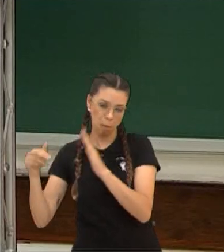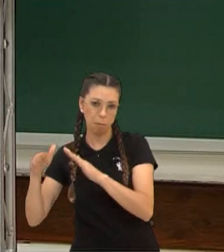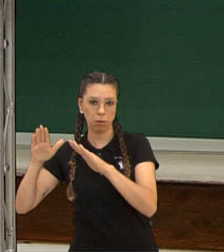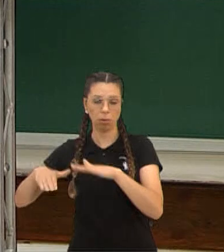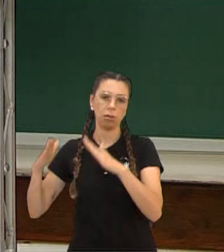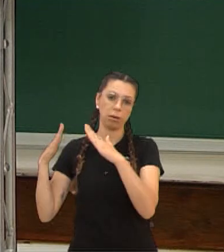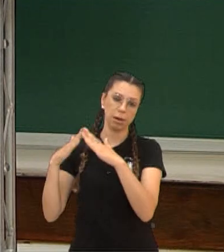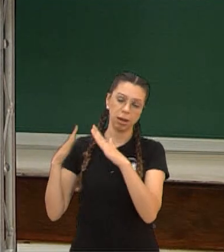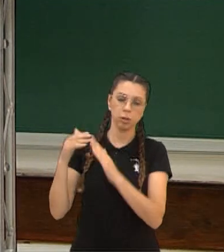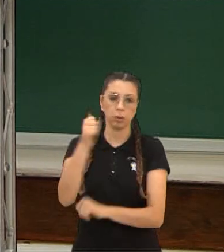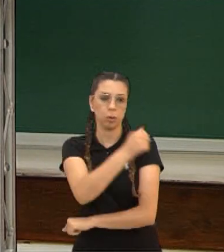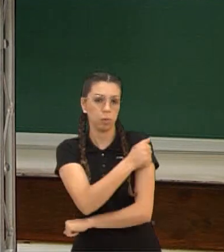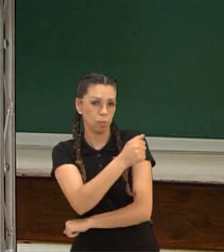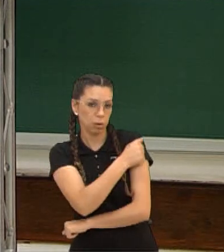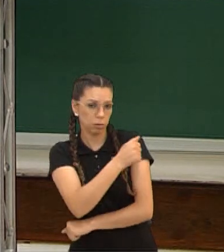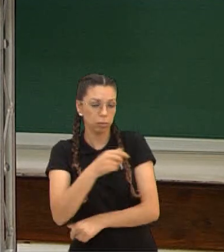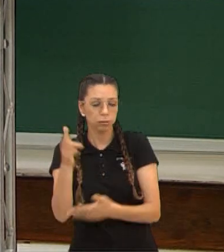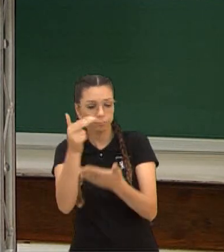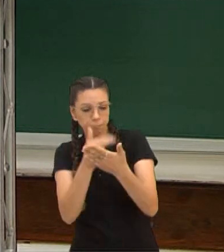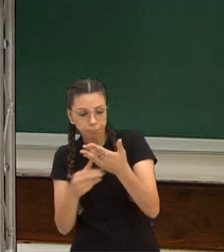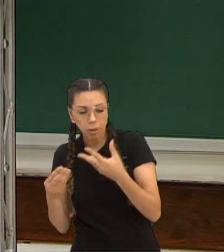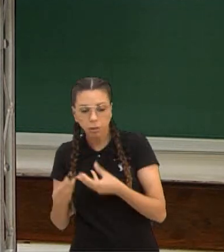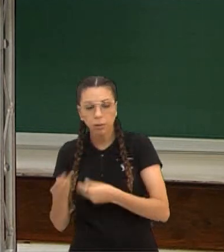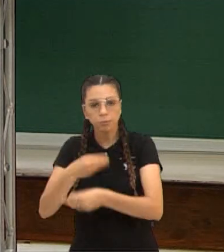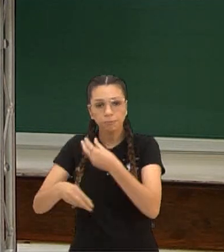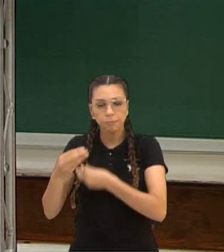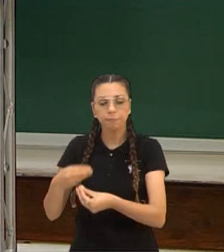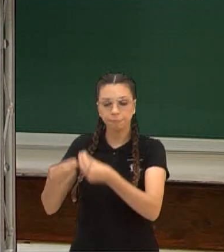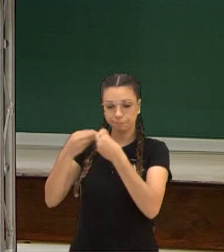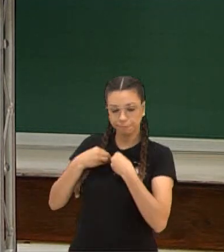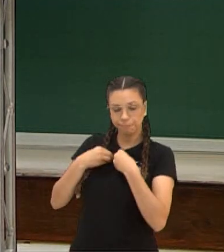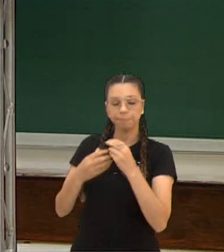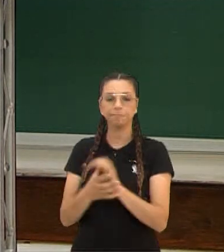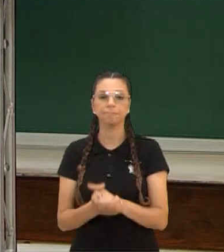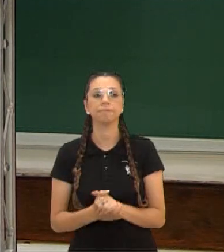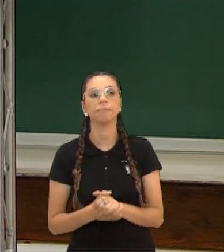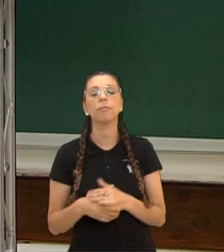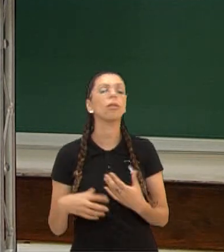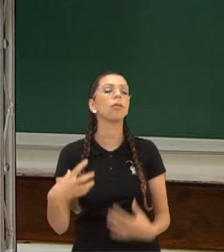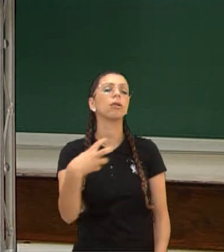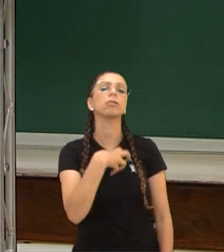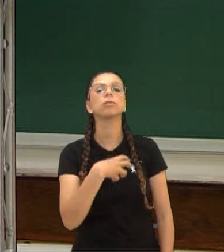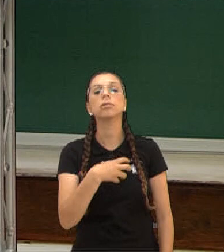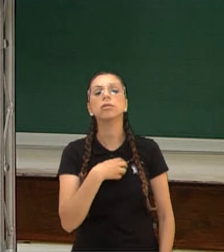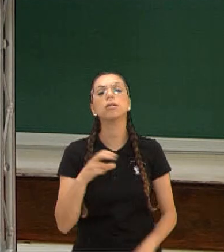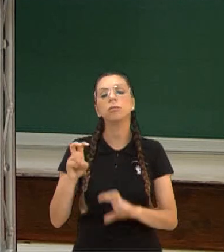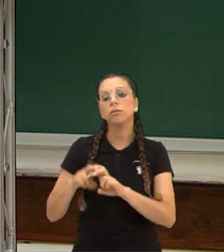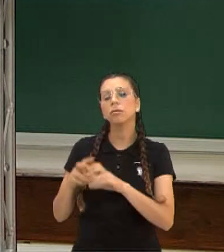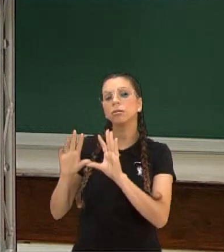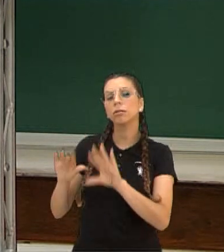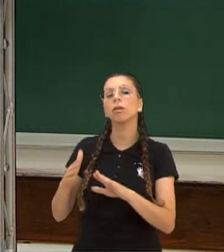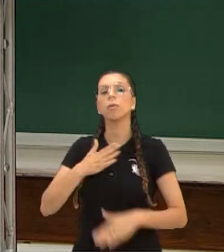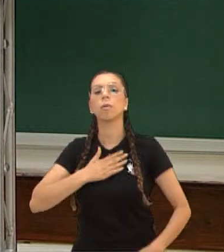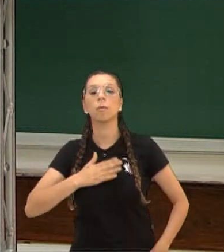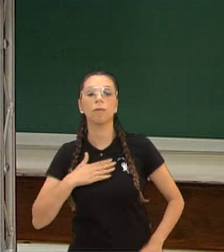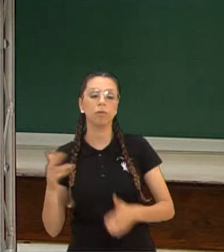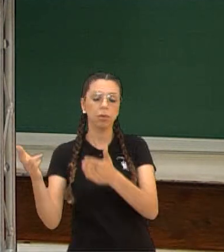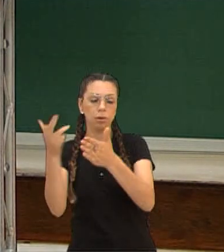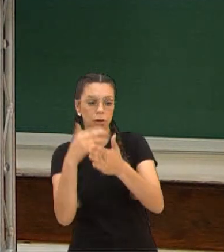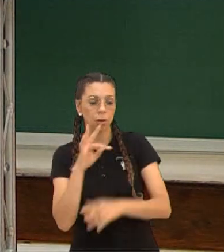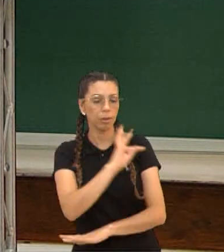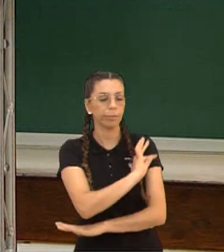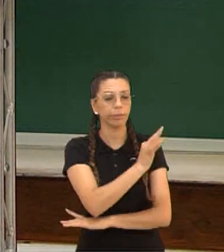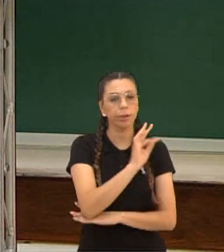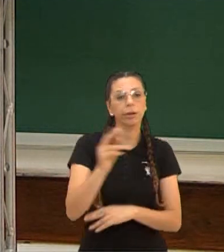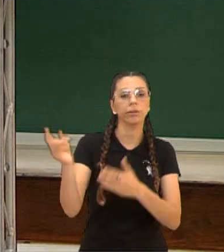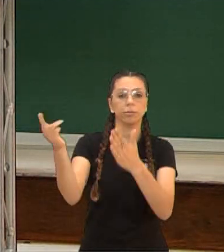alunos fizeram e deram de presente para mim. Pessoal, qual a sensação que a obra lhe dá, casa? Né, o conforto, a própria pintura, né, técnica da pintura,